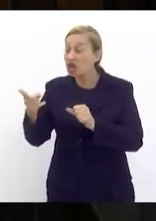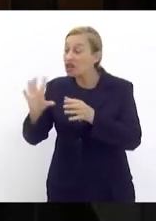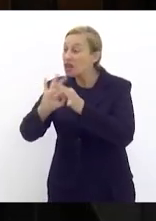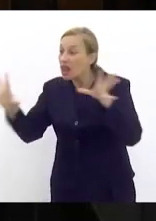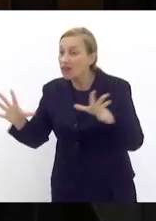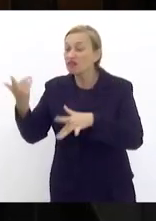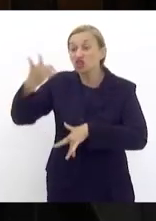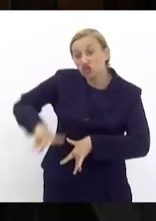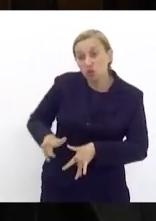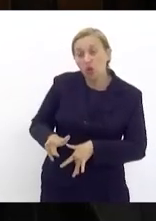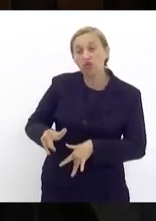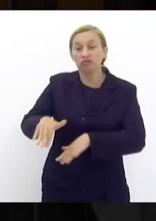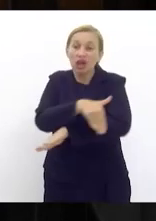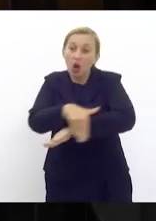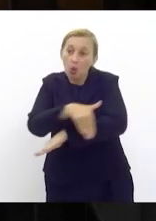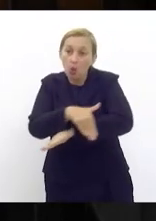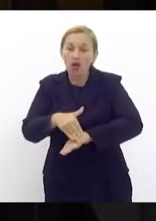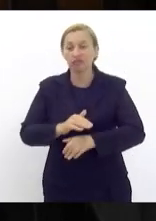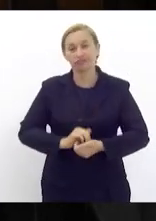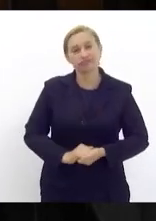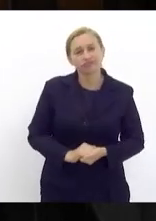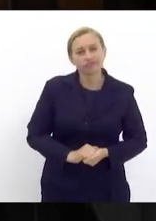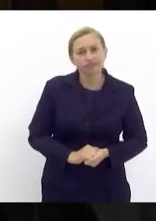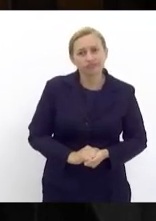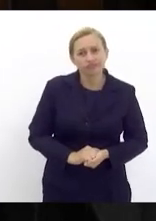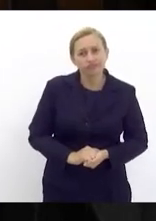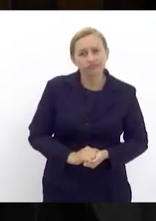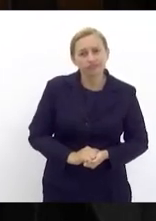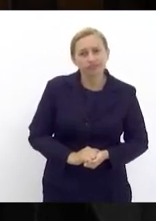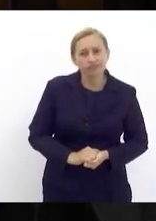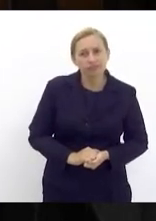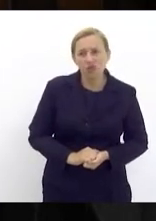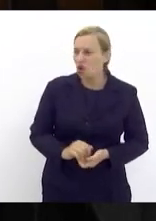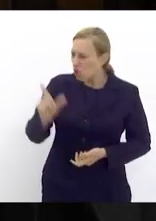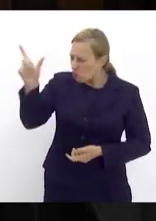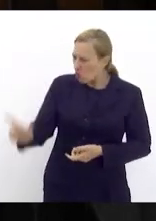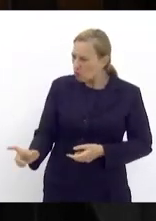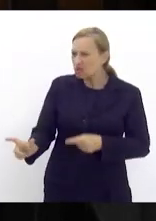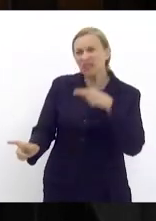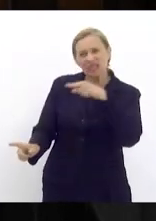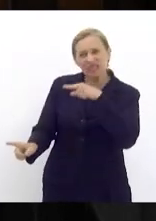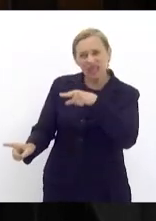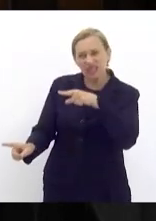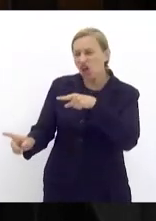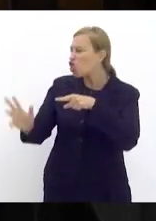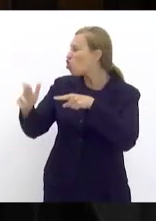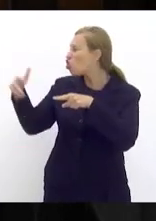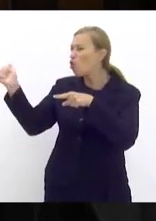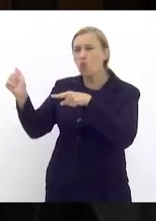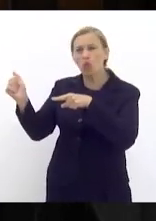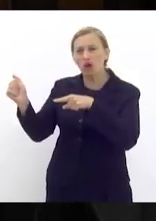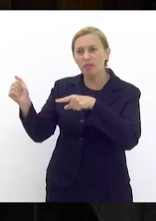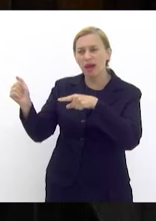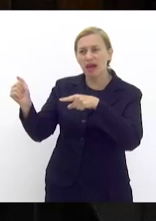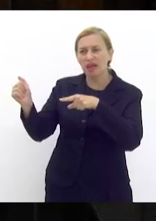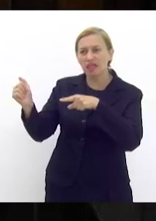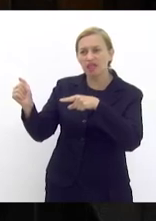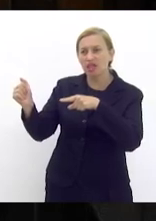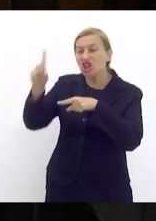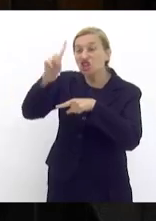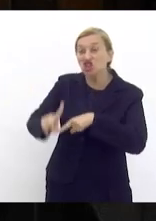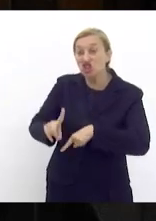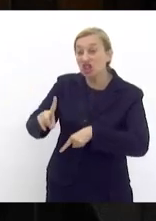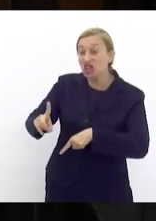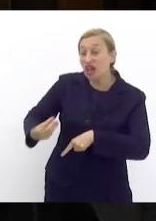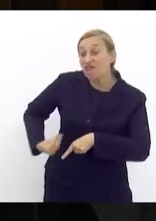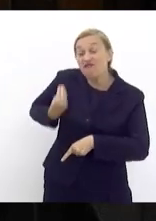ele novamente nas ruas. Um cara desse ele nunca mais tinha que ter o direito de ver a